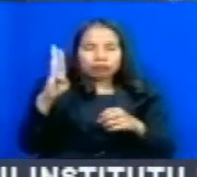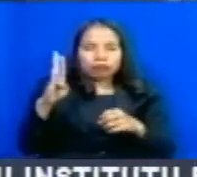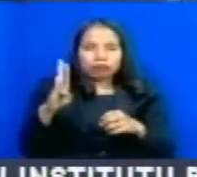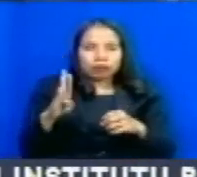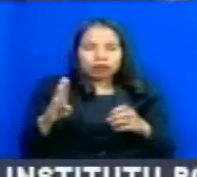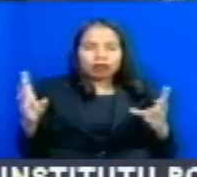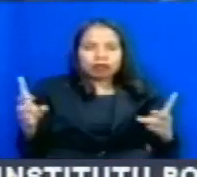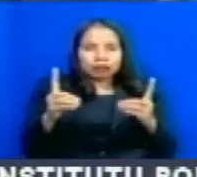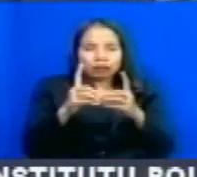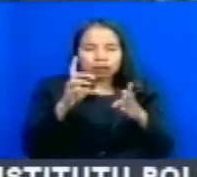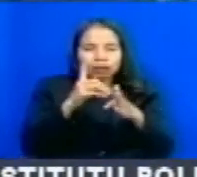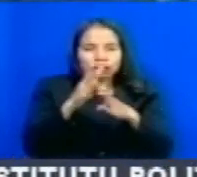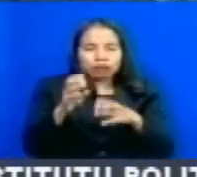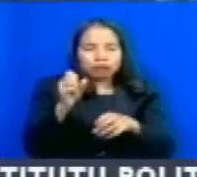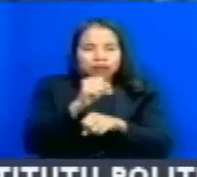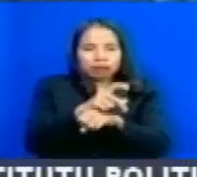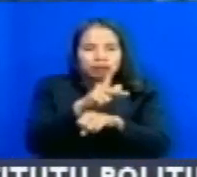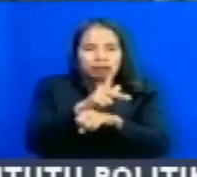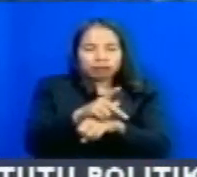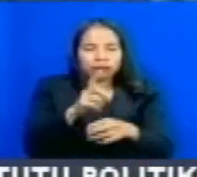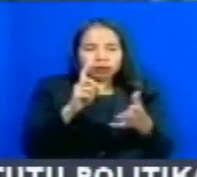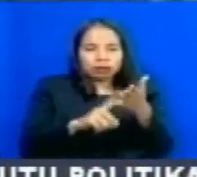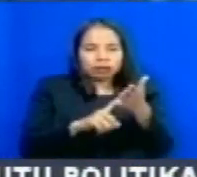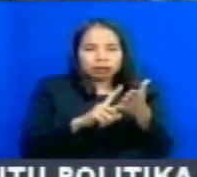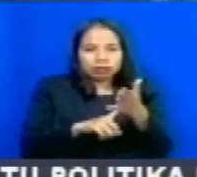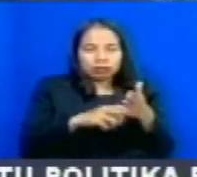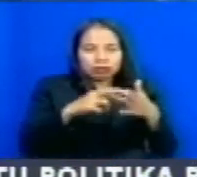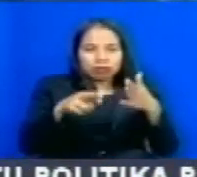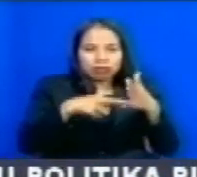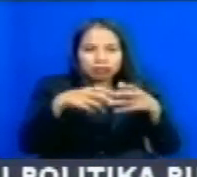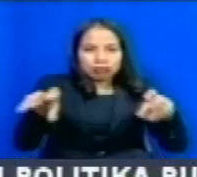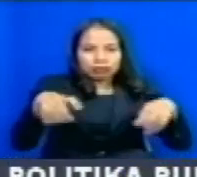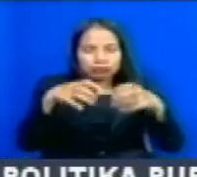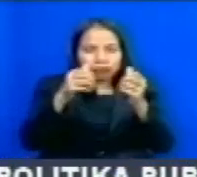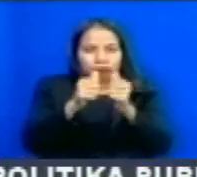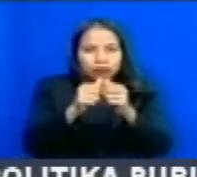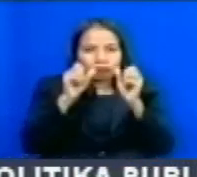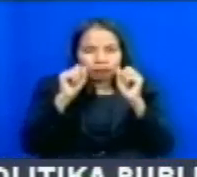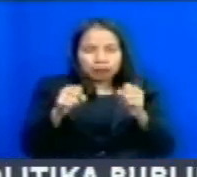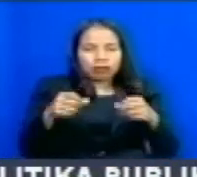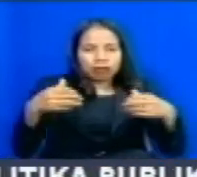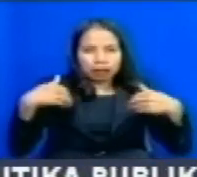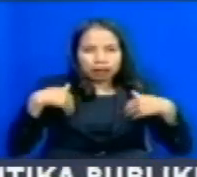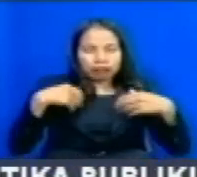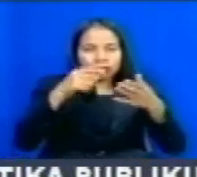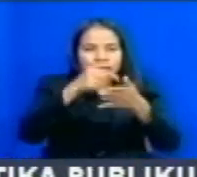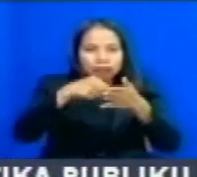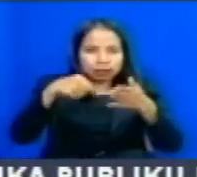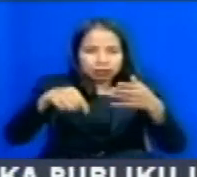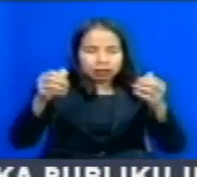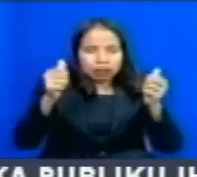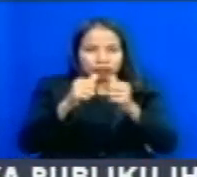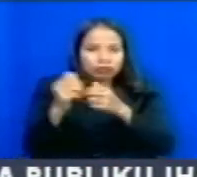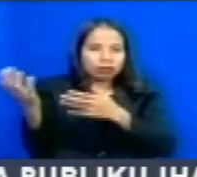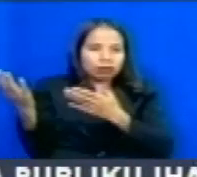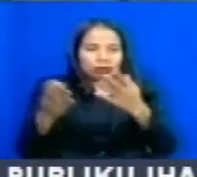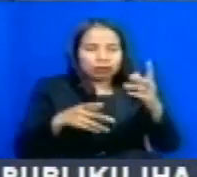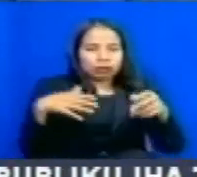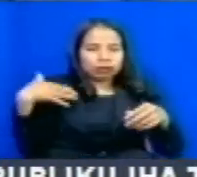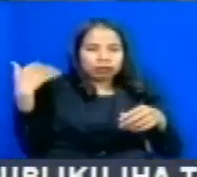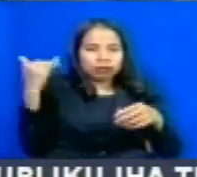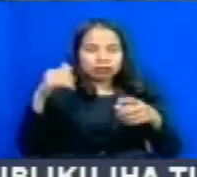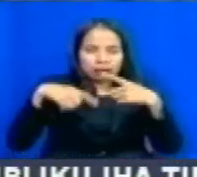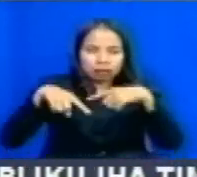ho diretor-geral Sefope, ho di discute regras de cooperação. Nune bele hamboso acordo ida ho di haruka trabalhador Timoruan